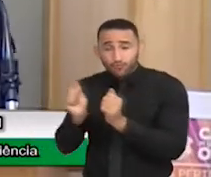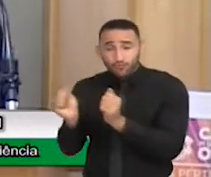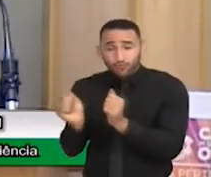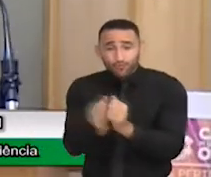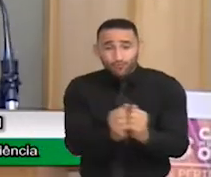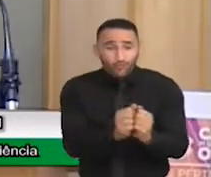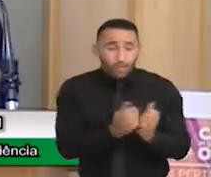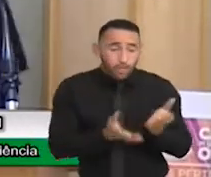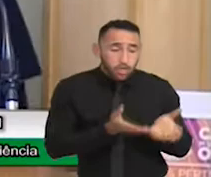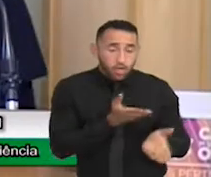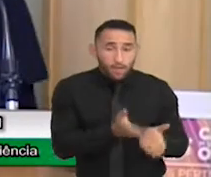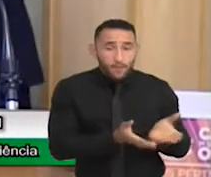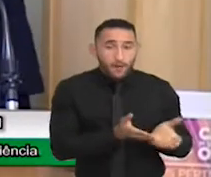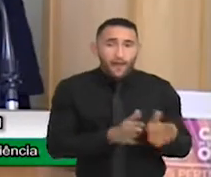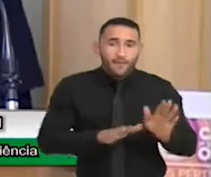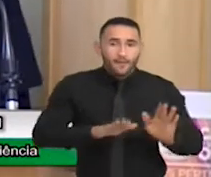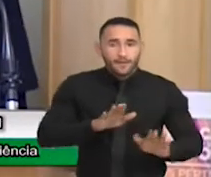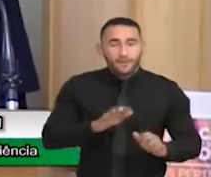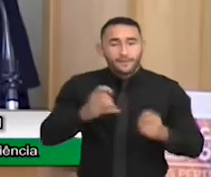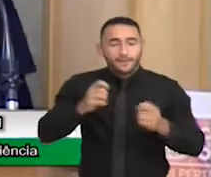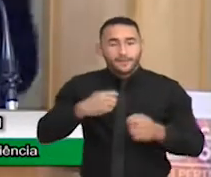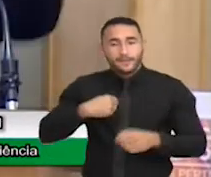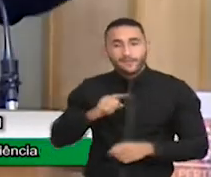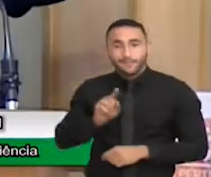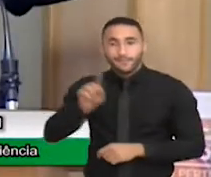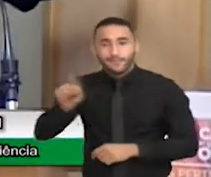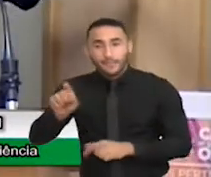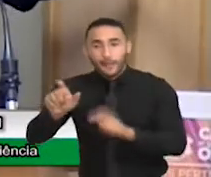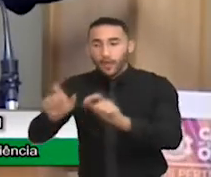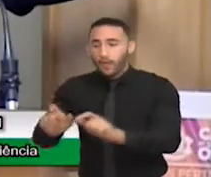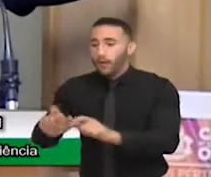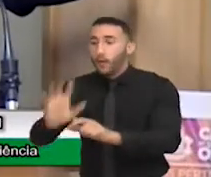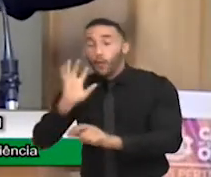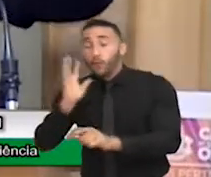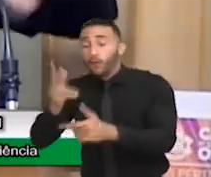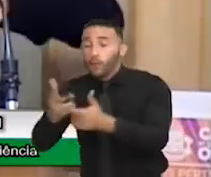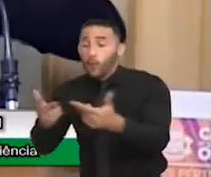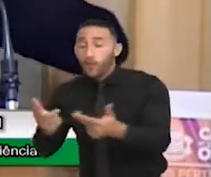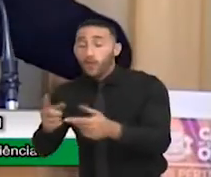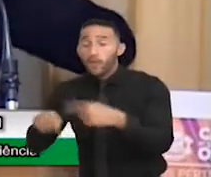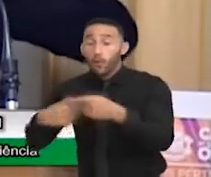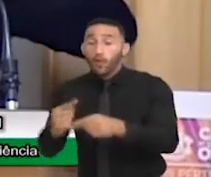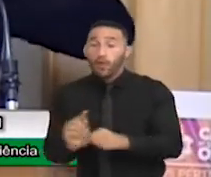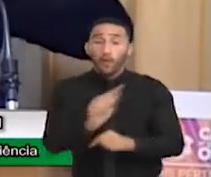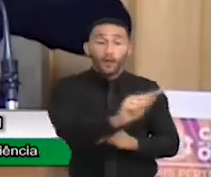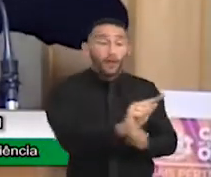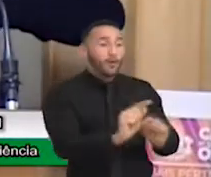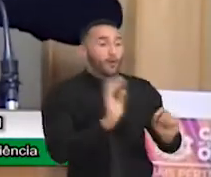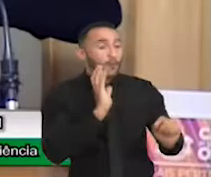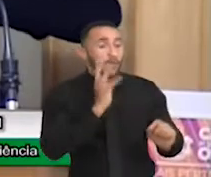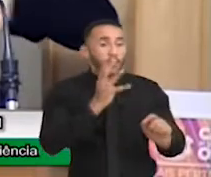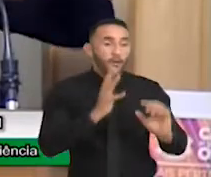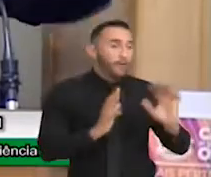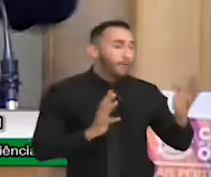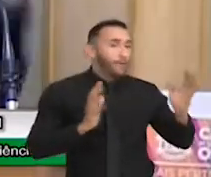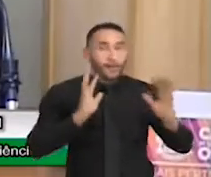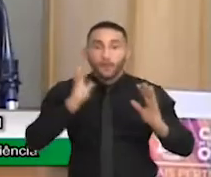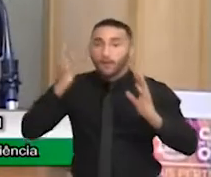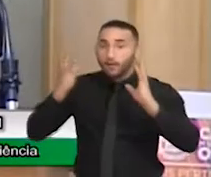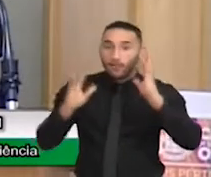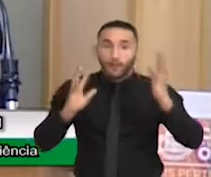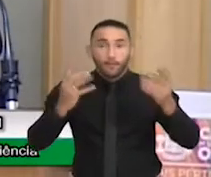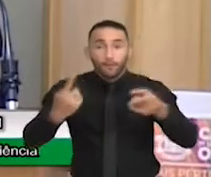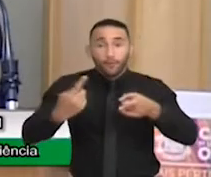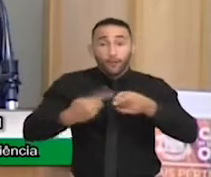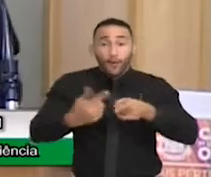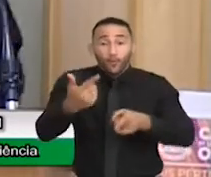agora. Um dia ela tem que ir em um lugar para fazer uma coisa, outro dia ela tem que ir em outro lugar para fazer outra coisa, outro dia ela tem que ir em outro lugar para fazer outra coisa, porque a gente não